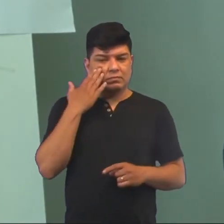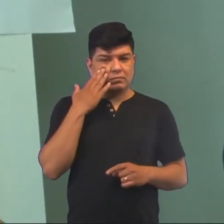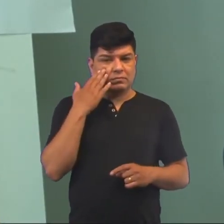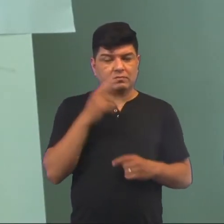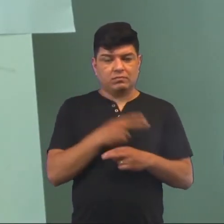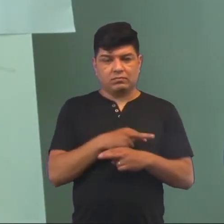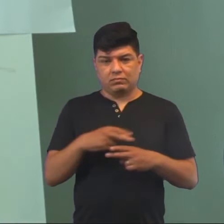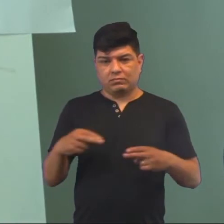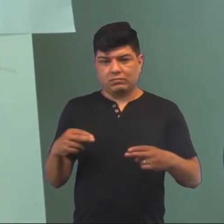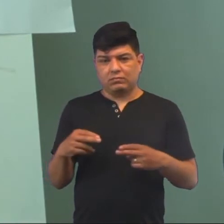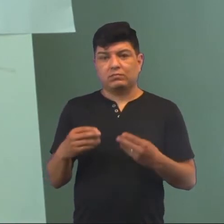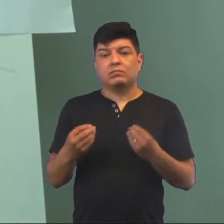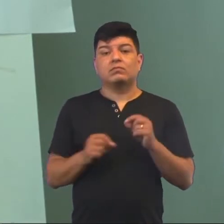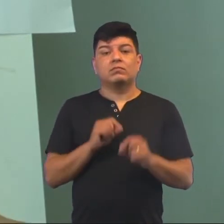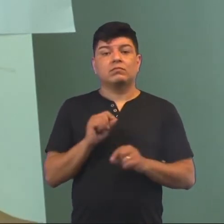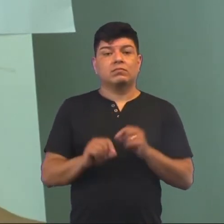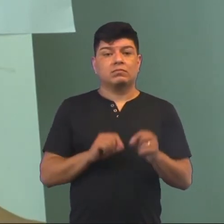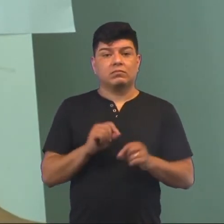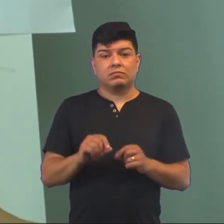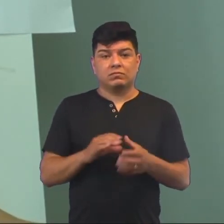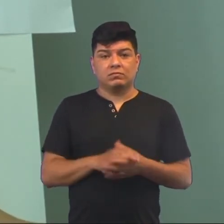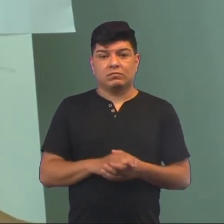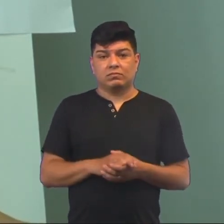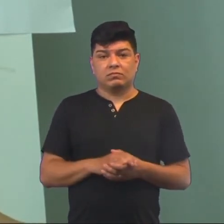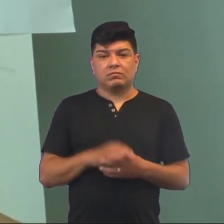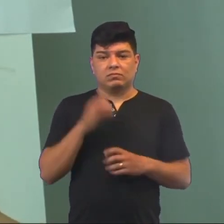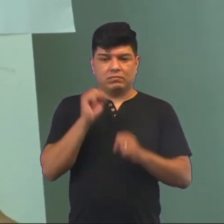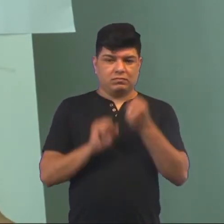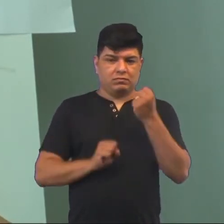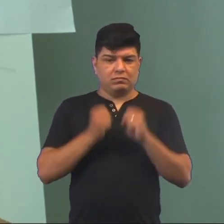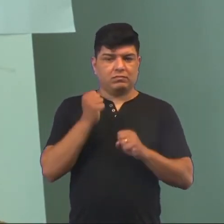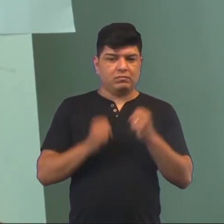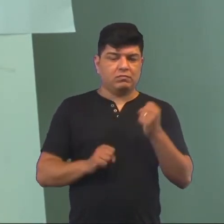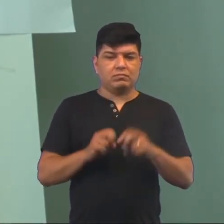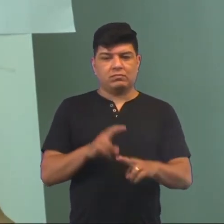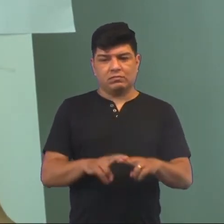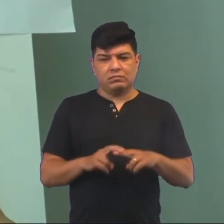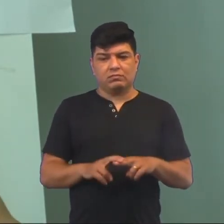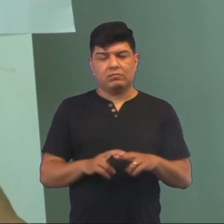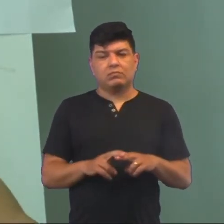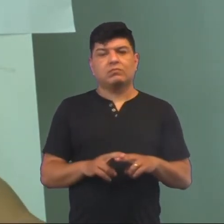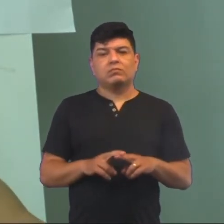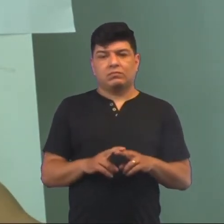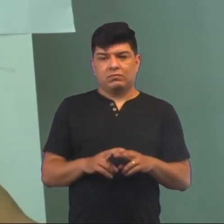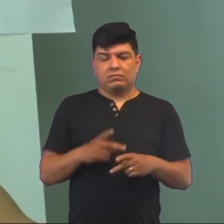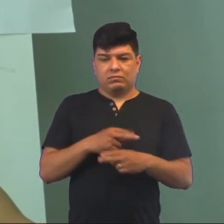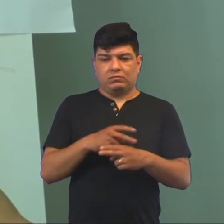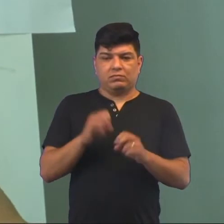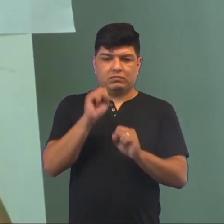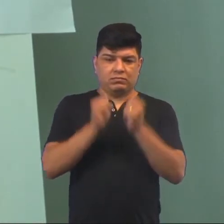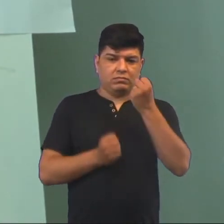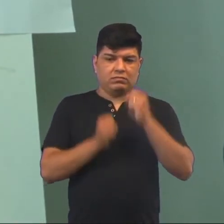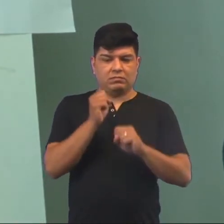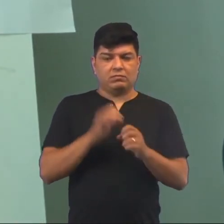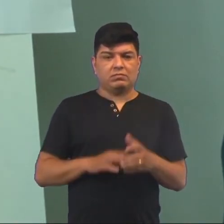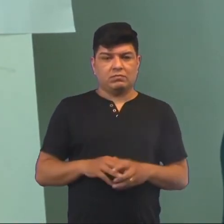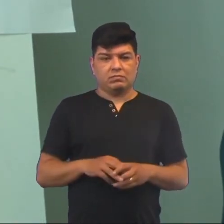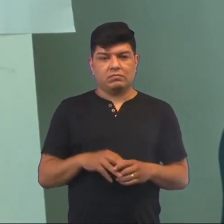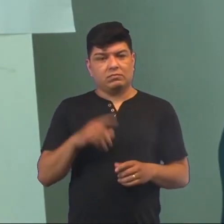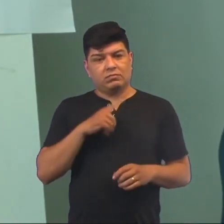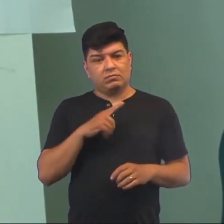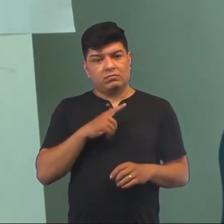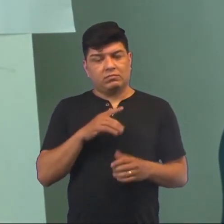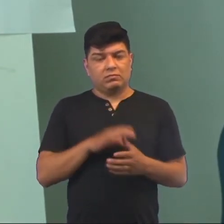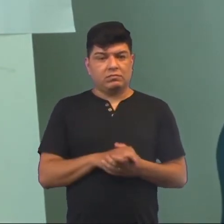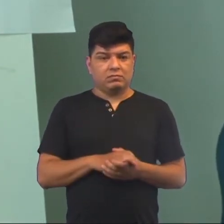esses produtos passaram por onde, ó? Indústrias, tá? Por isso que são produtos industrializados. Então, eu